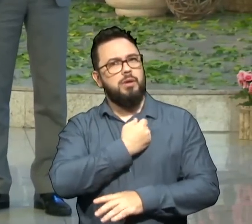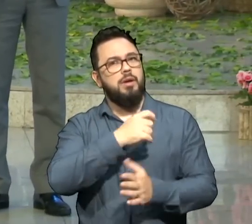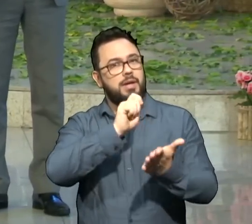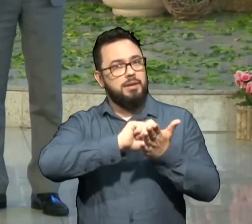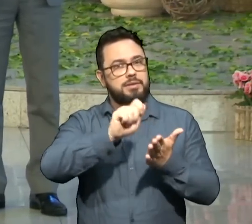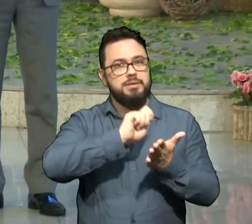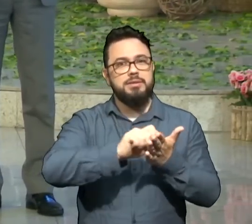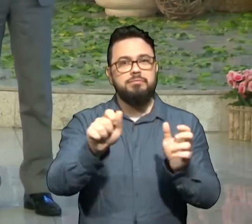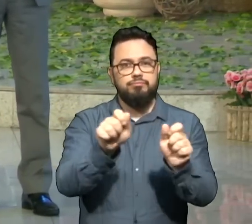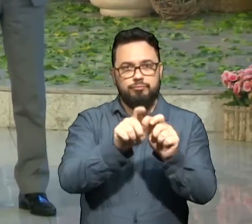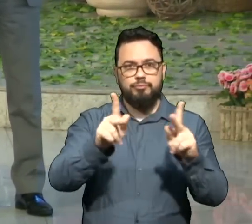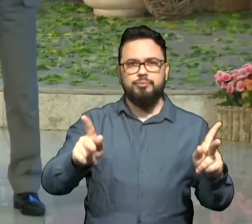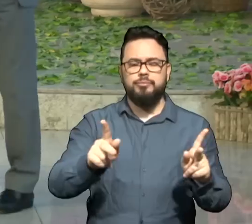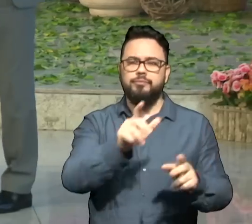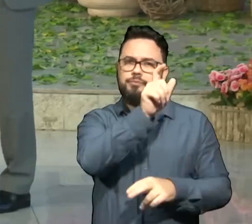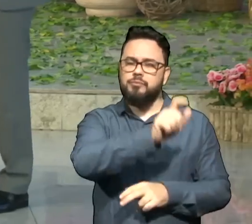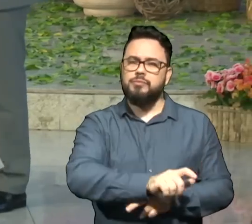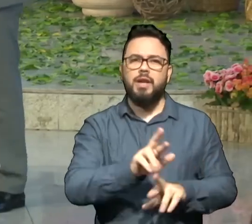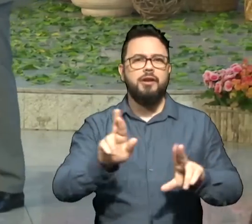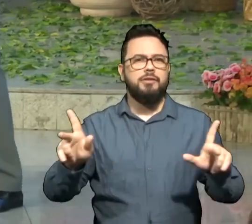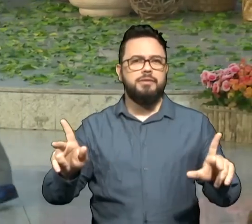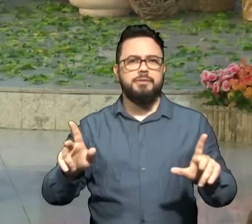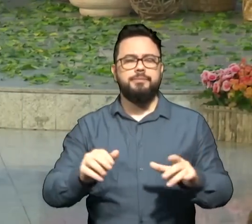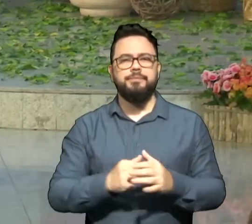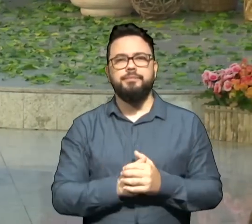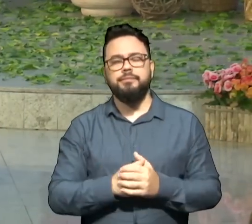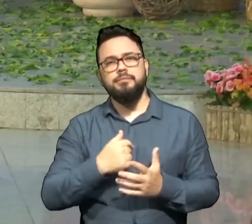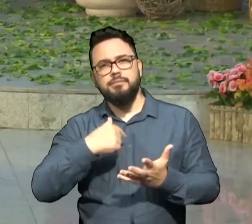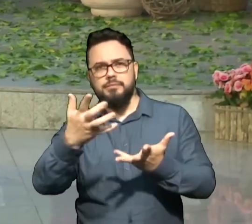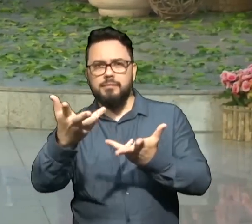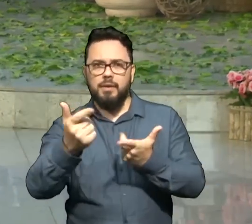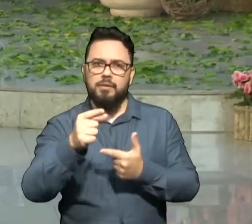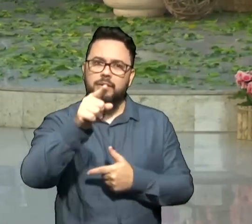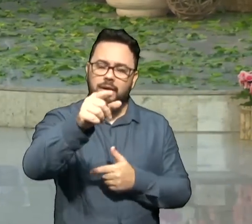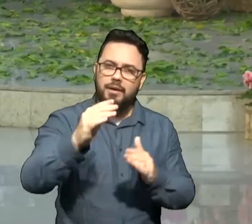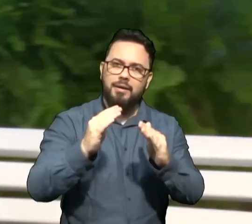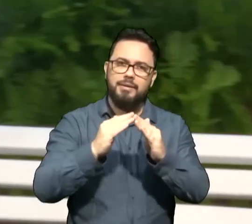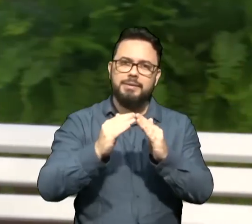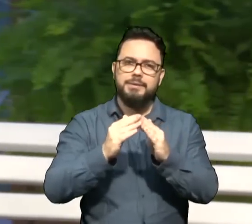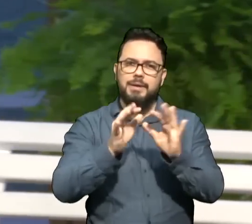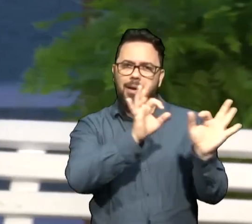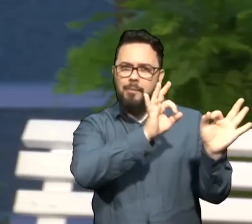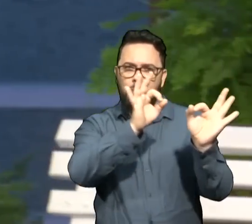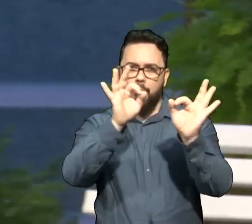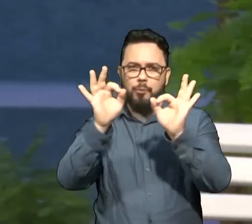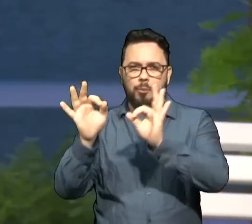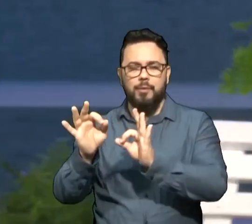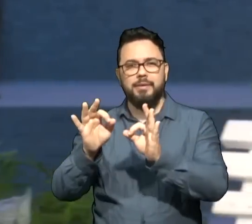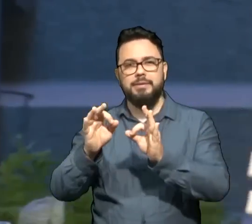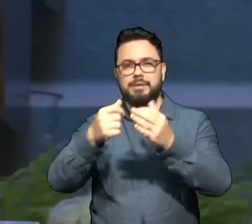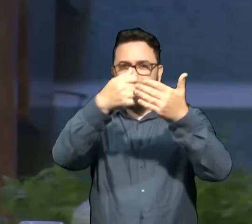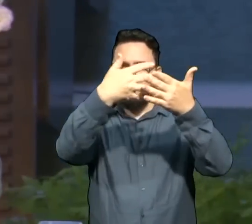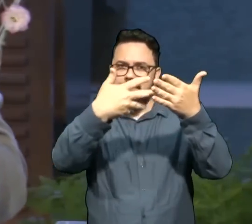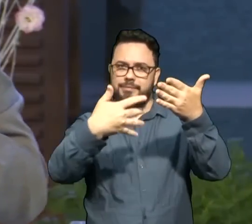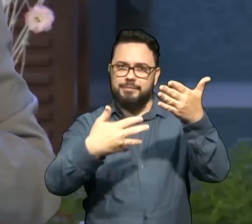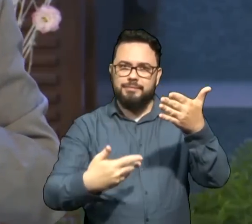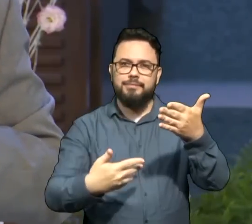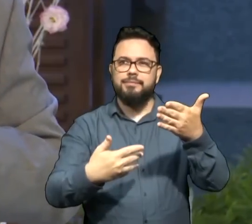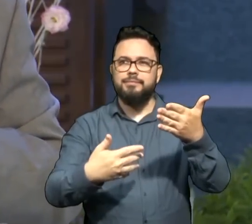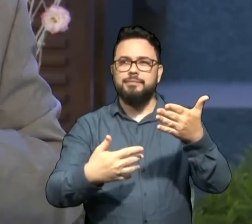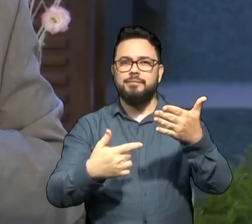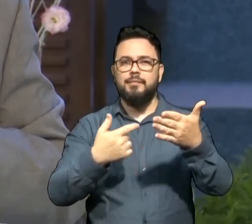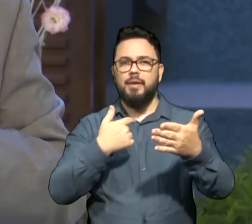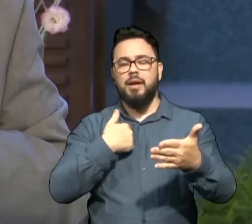o Apocalipse Então gostaria de convidar você que está em casa a acompanhar estas passagens da Bíblia aqui onde eu de